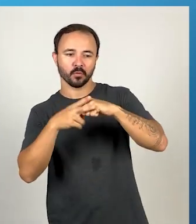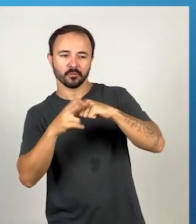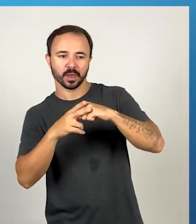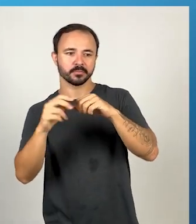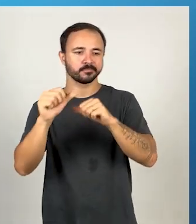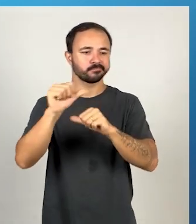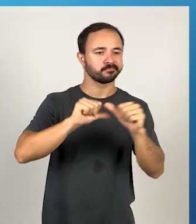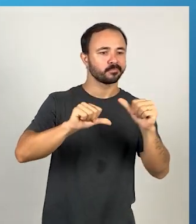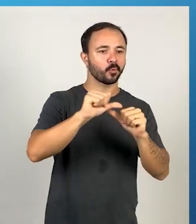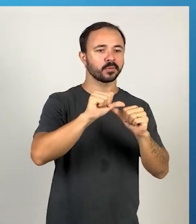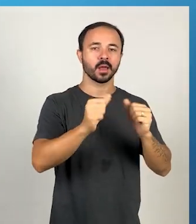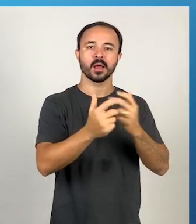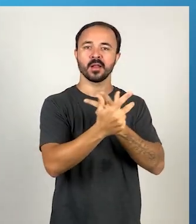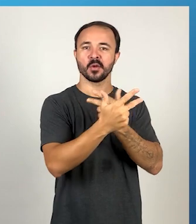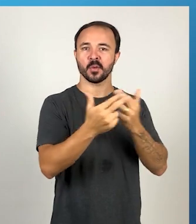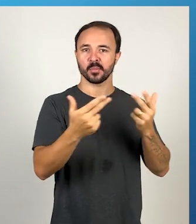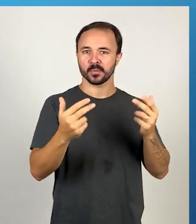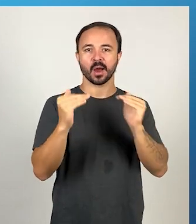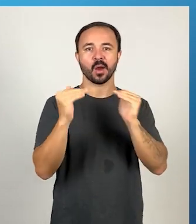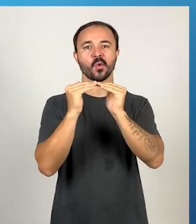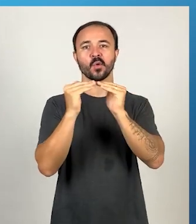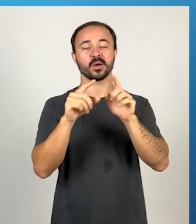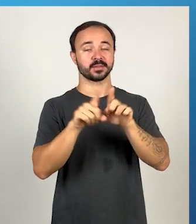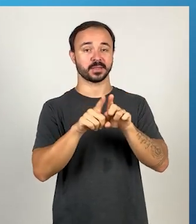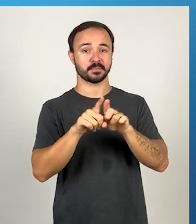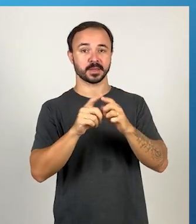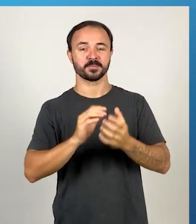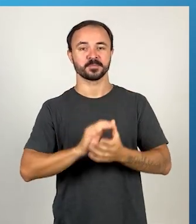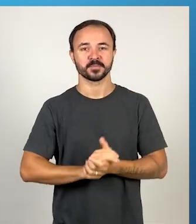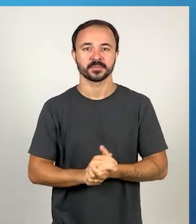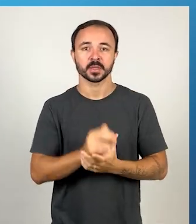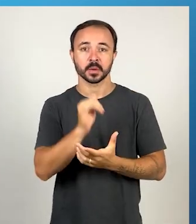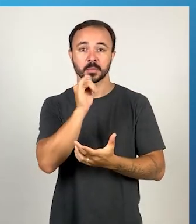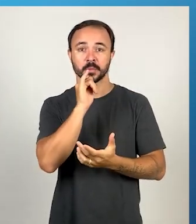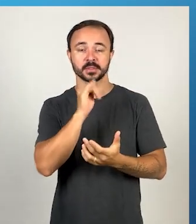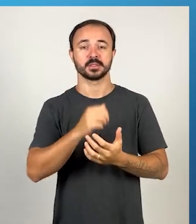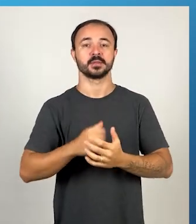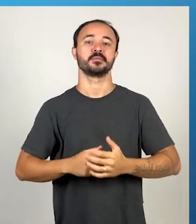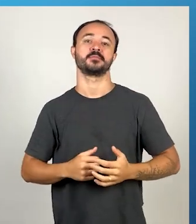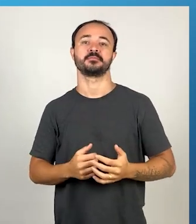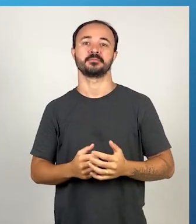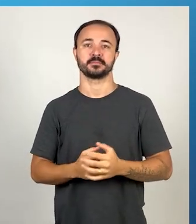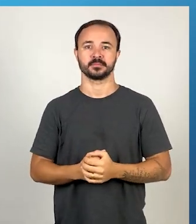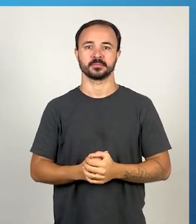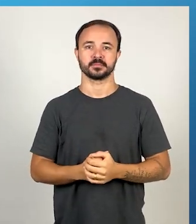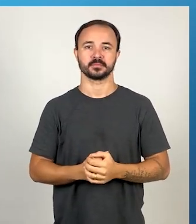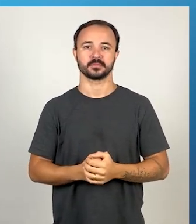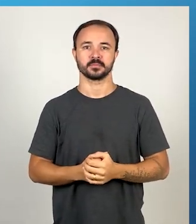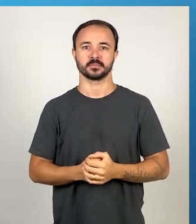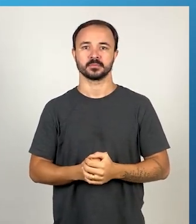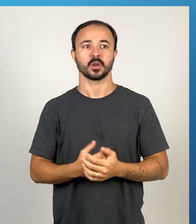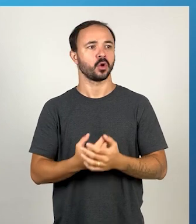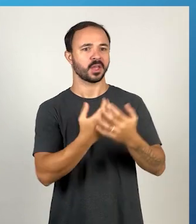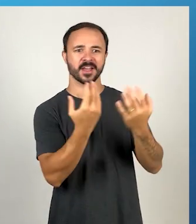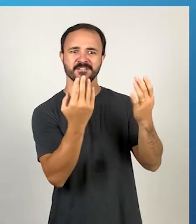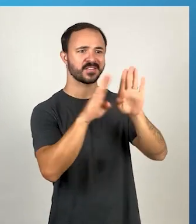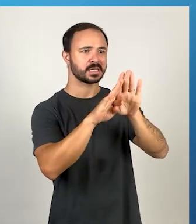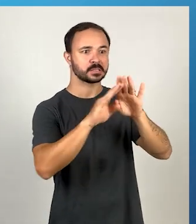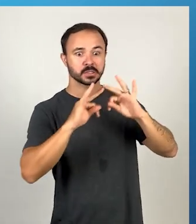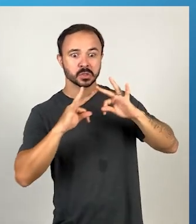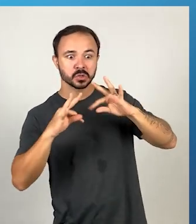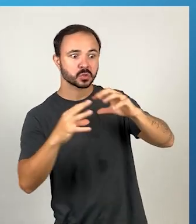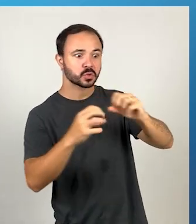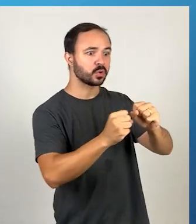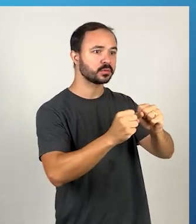concorda com a ideia de pluralidade expressa por esse sujeito. Por exemplo, lacrem todas as portas e